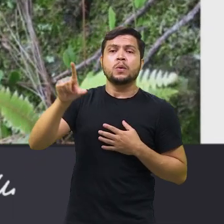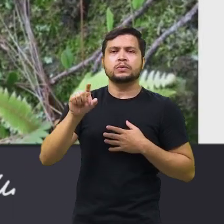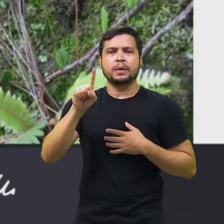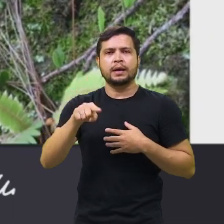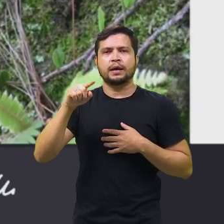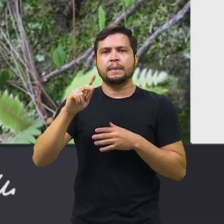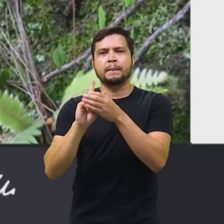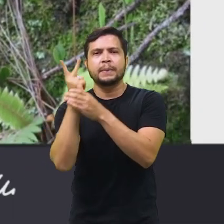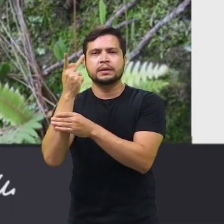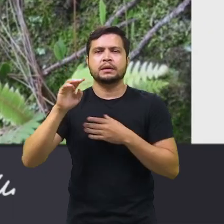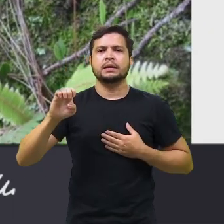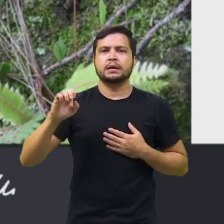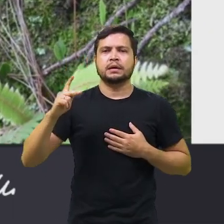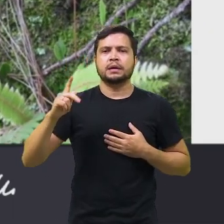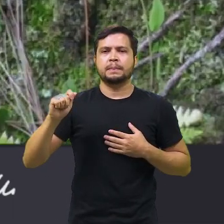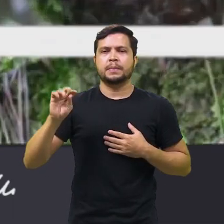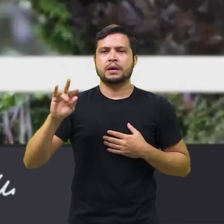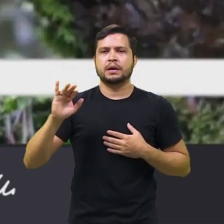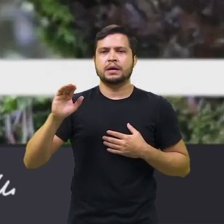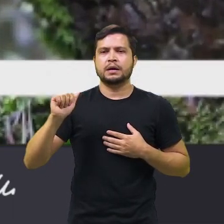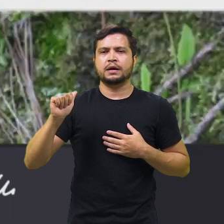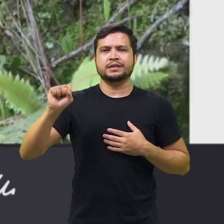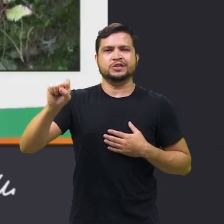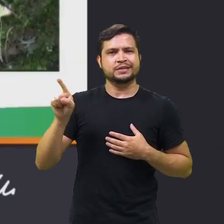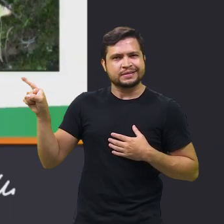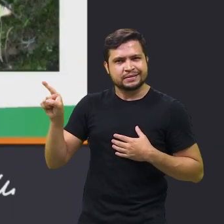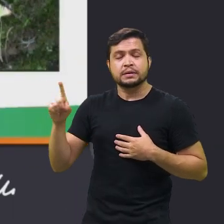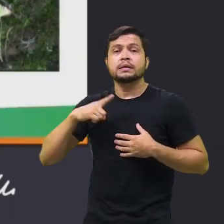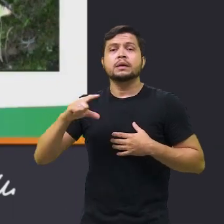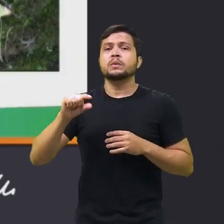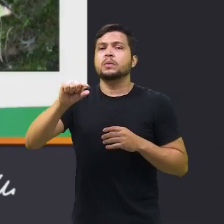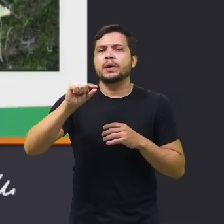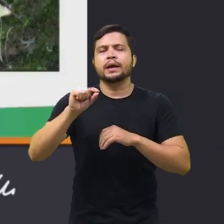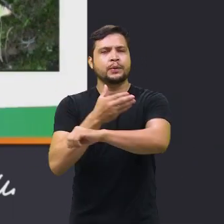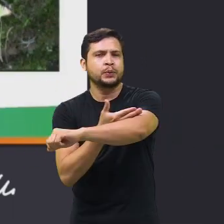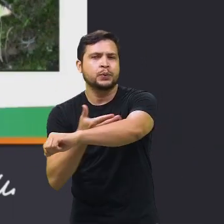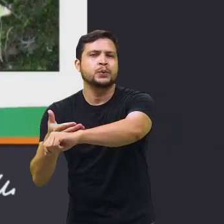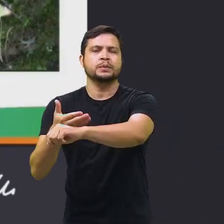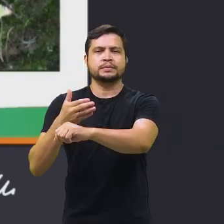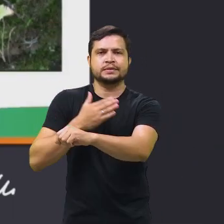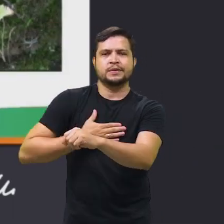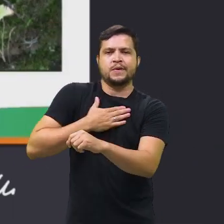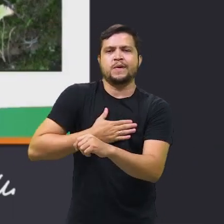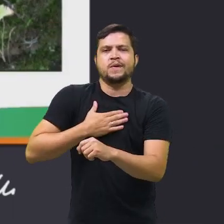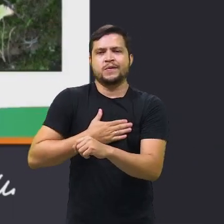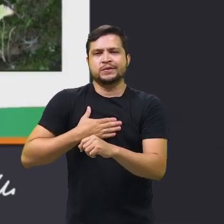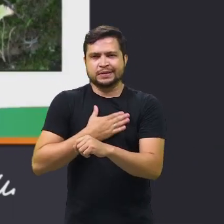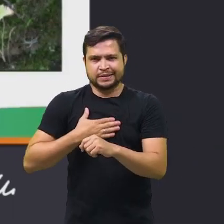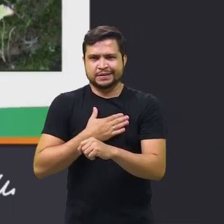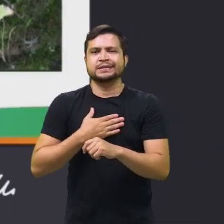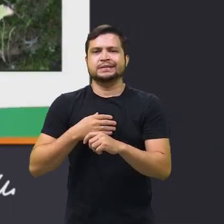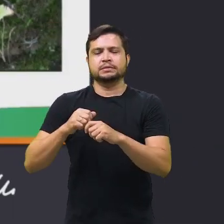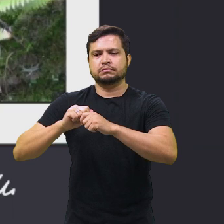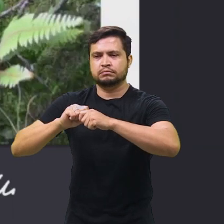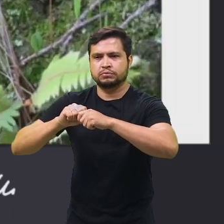são as hepáticas, né, que são também plantas que têm esse hábito, né, parecidíssimo, né, de formar